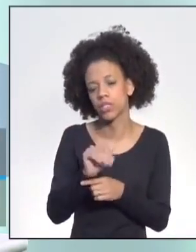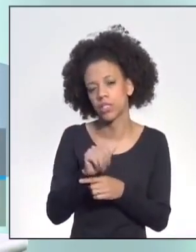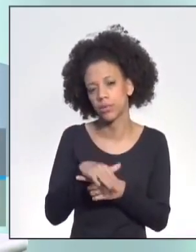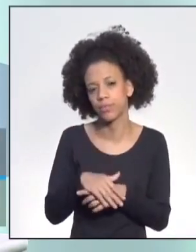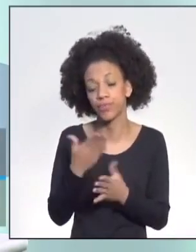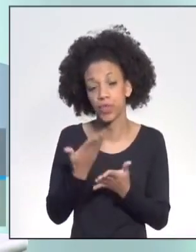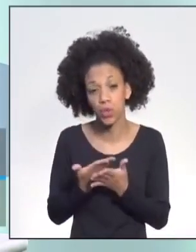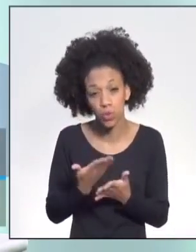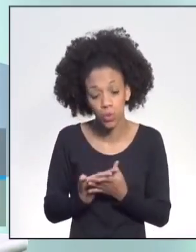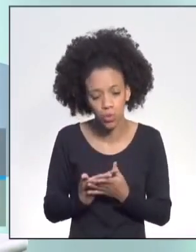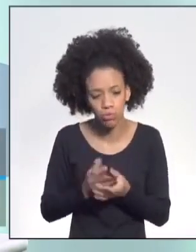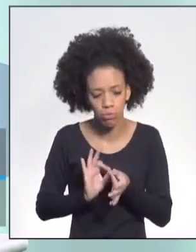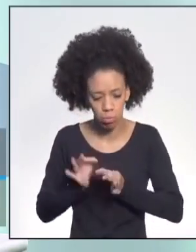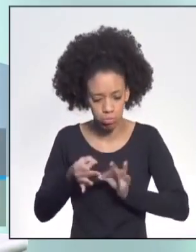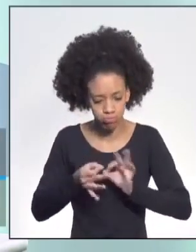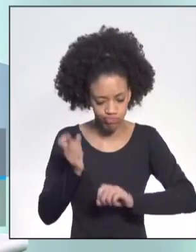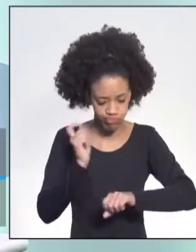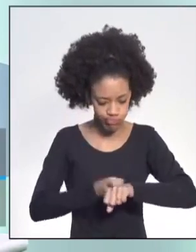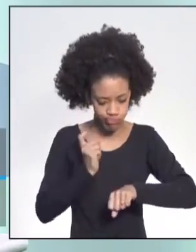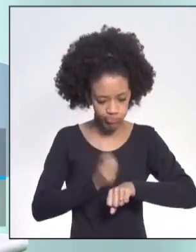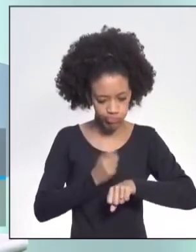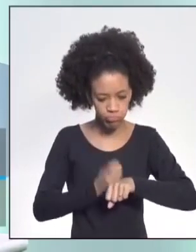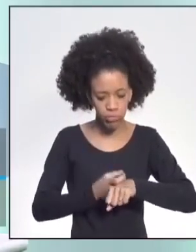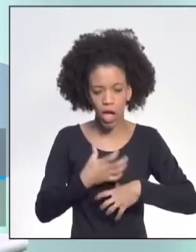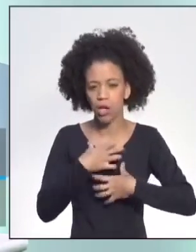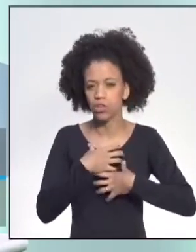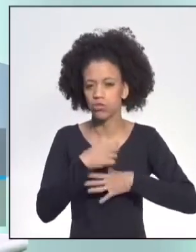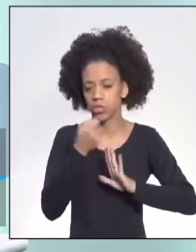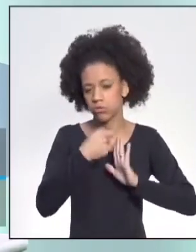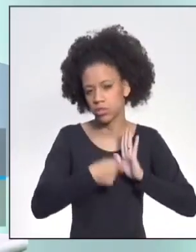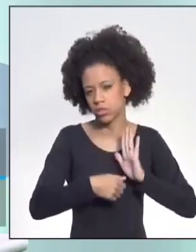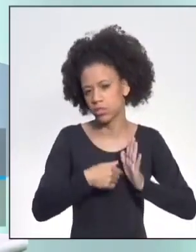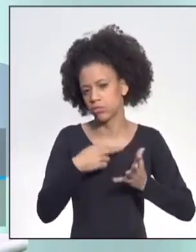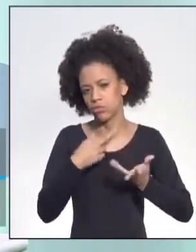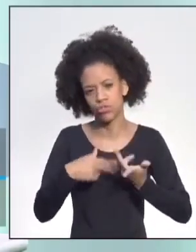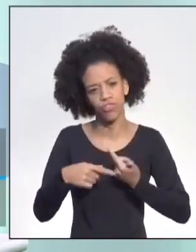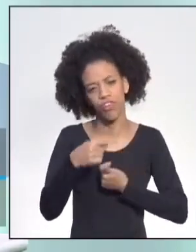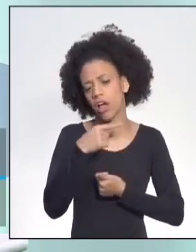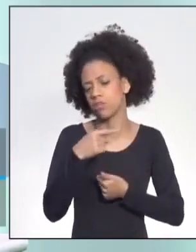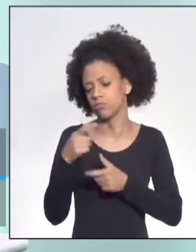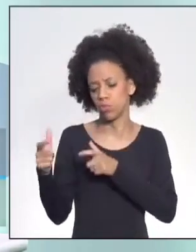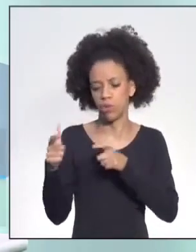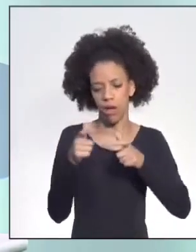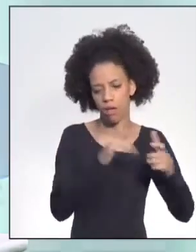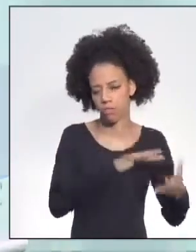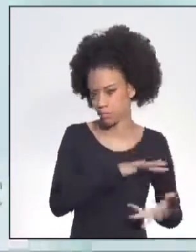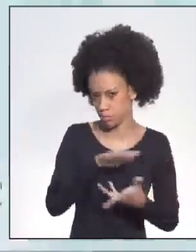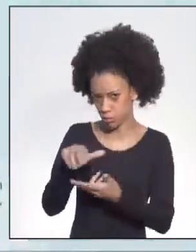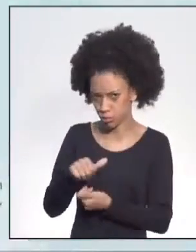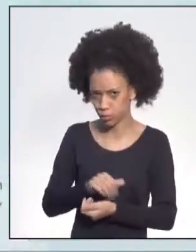arqueológicos descobriram formas de escrita em vários outros lugares do mundo. Vou passar mais uma tela.